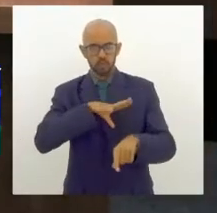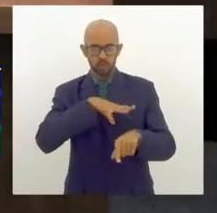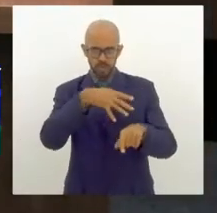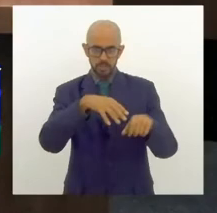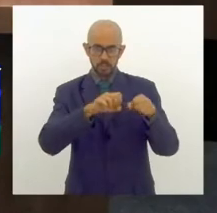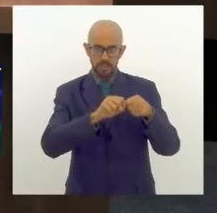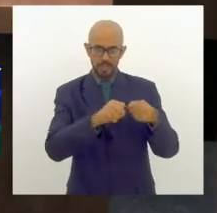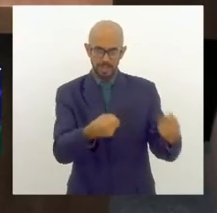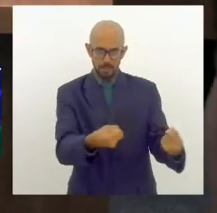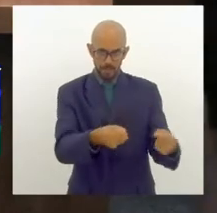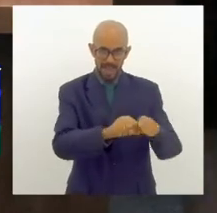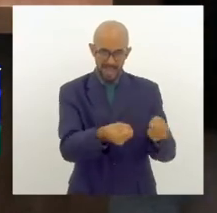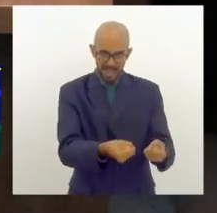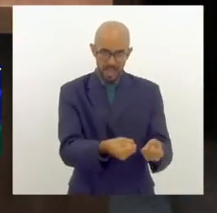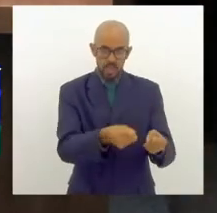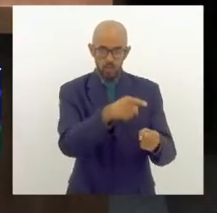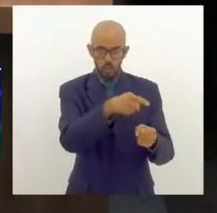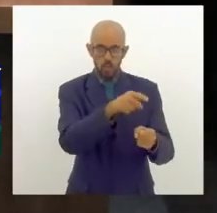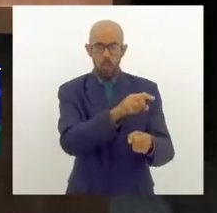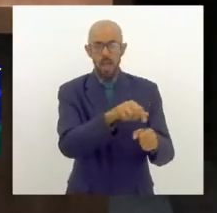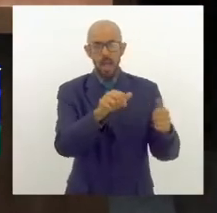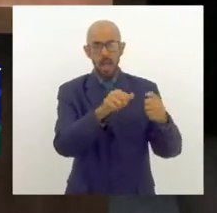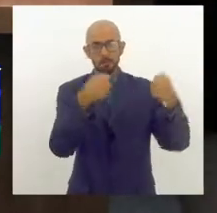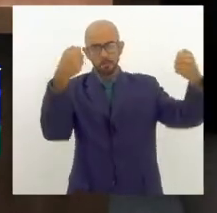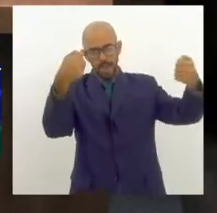placa para ter votos, que